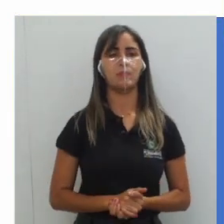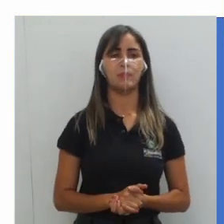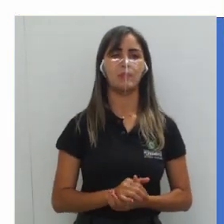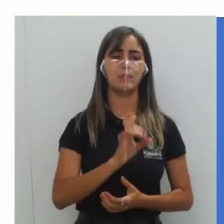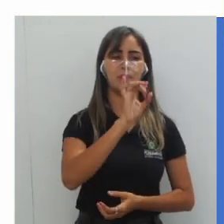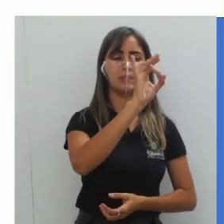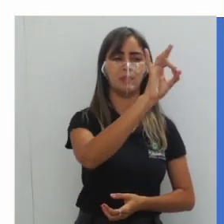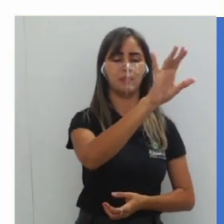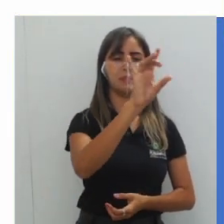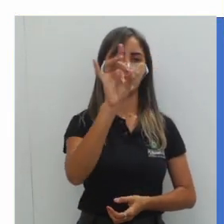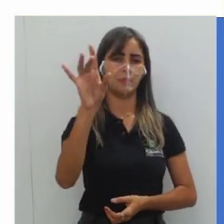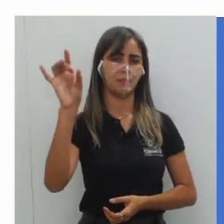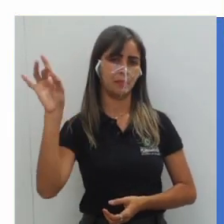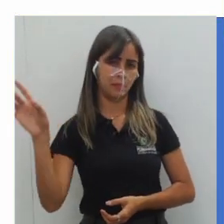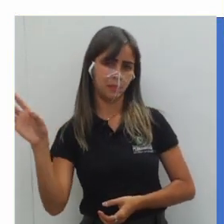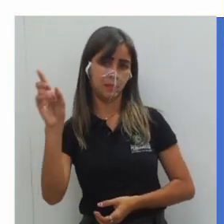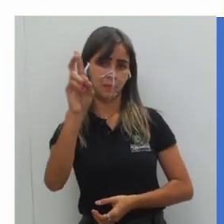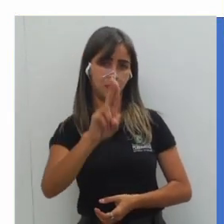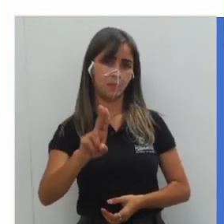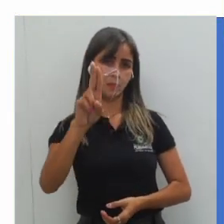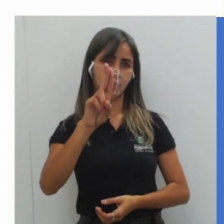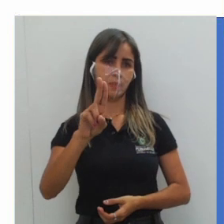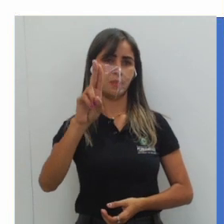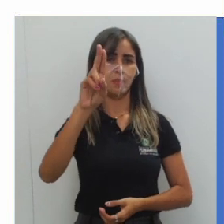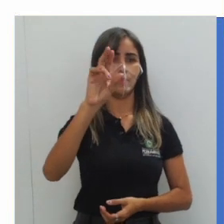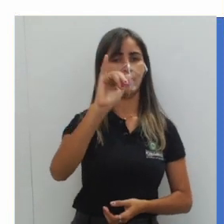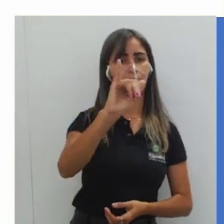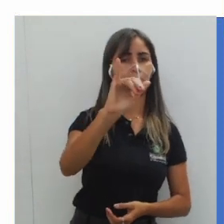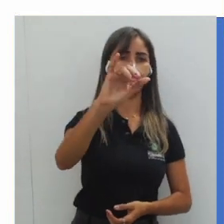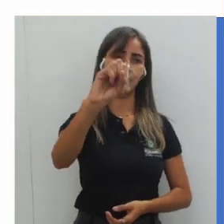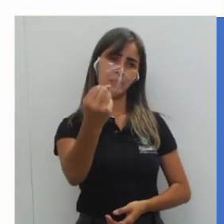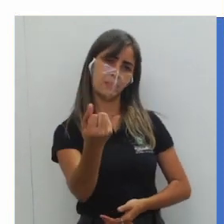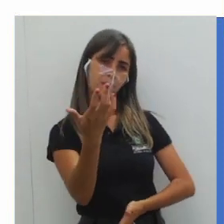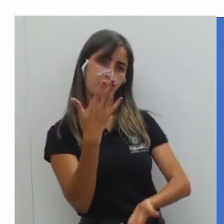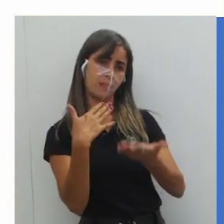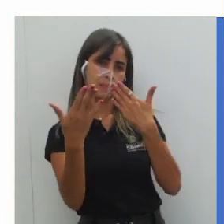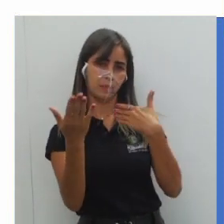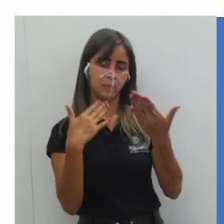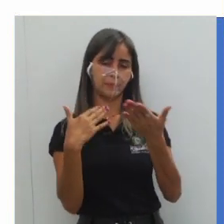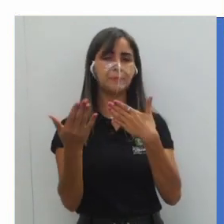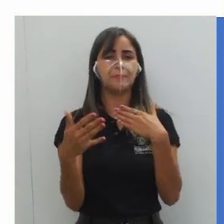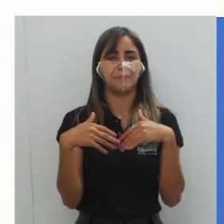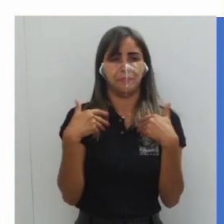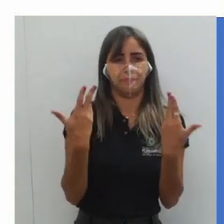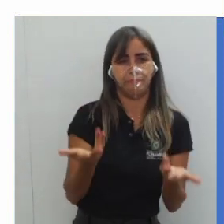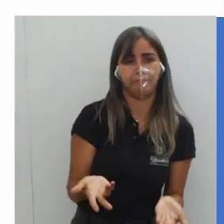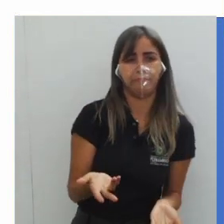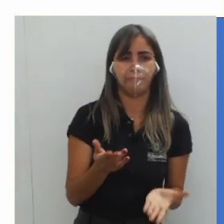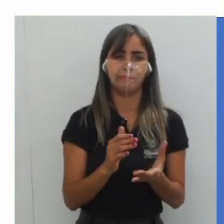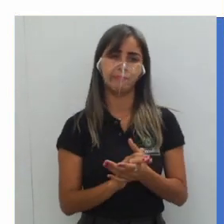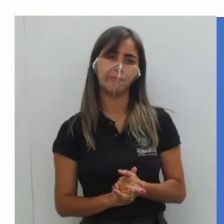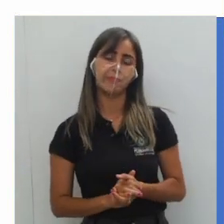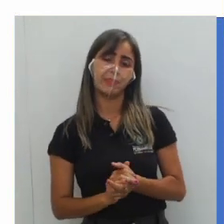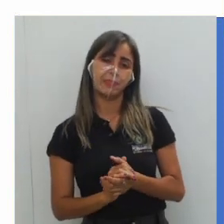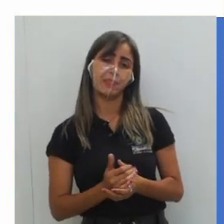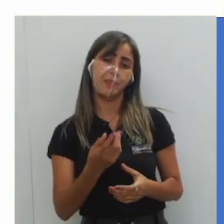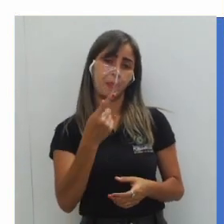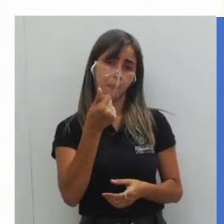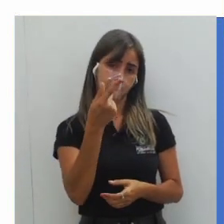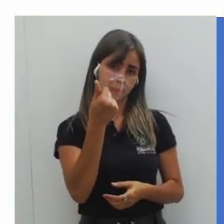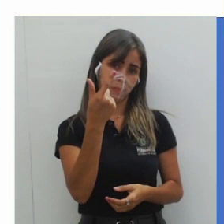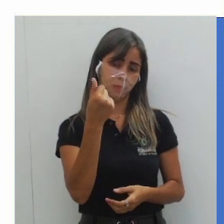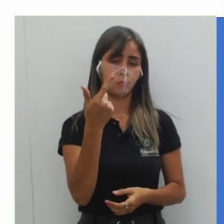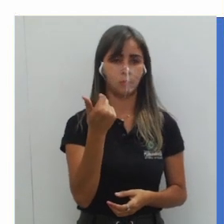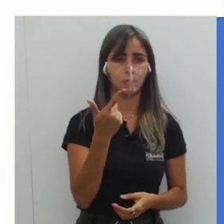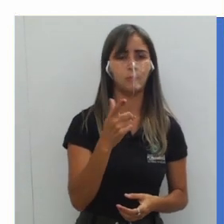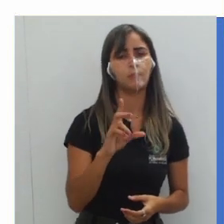cada pronome, no nosso caso a gente vai usar o is, o comparativo, que a gente está vendo aí a questão de